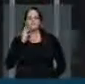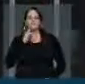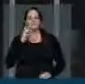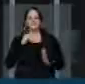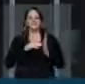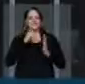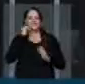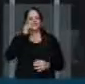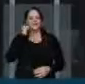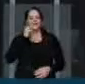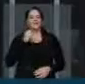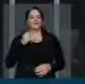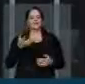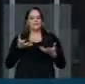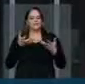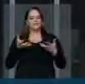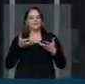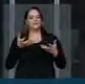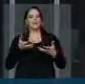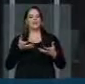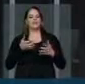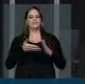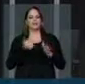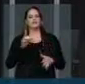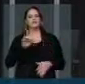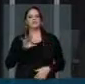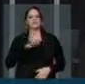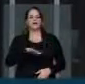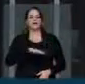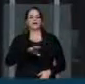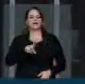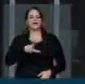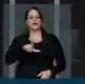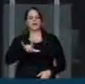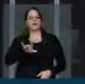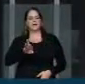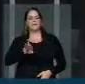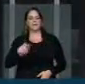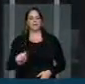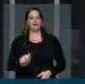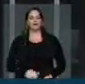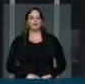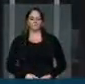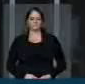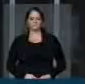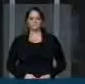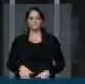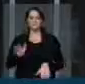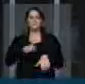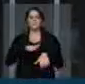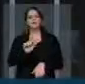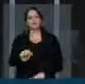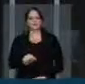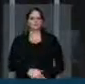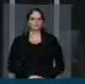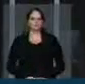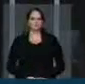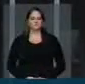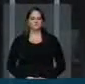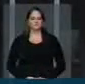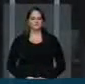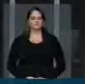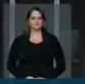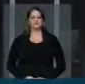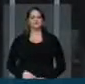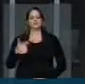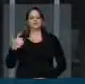quer tirar só do Campo de Libra. E aí vem mais, não é mais,